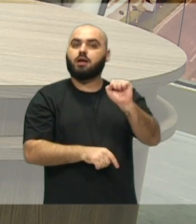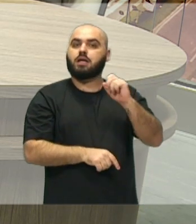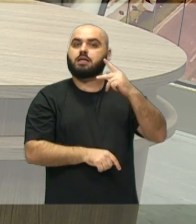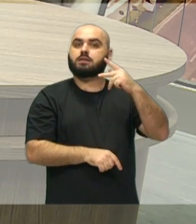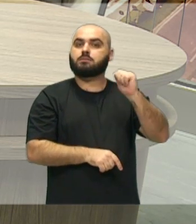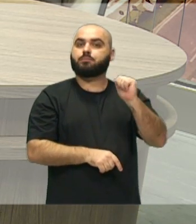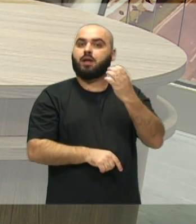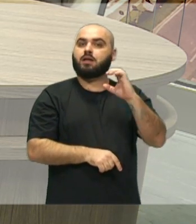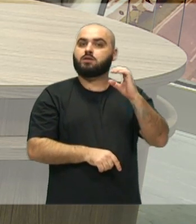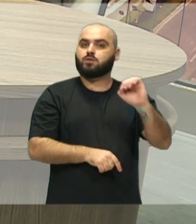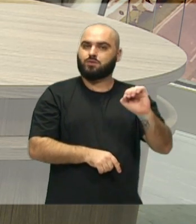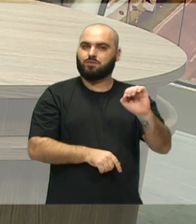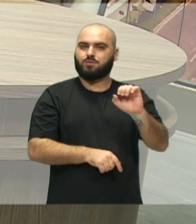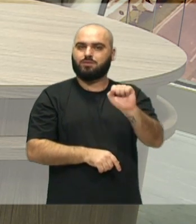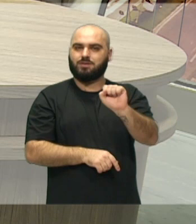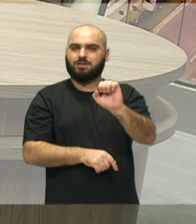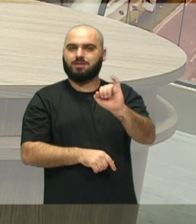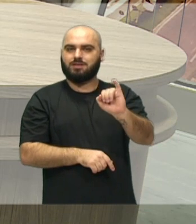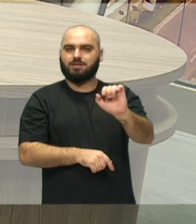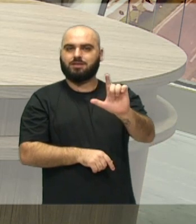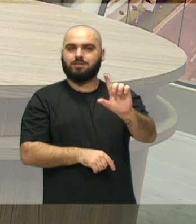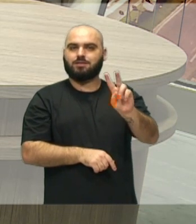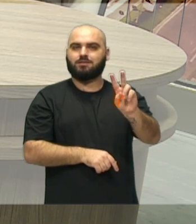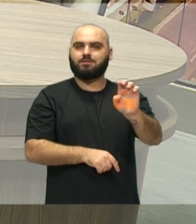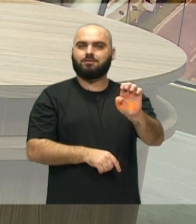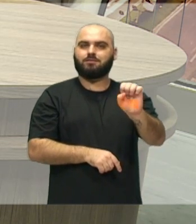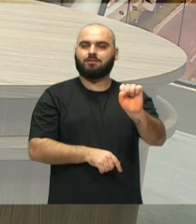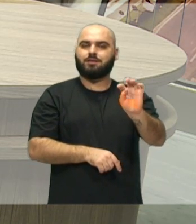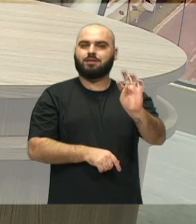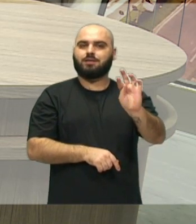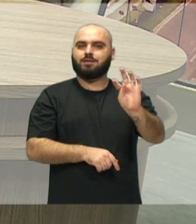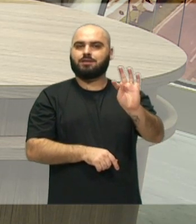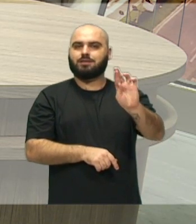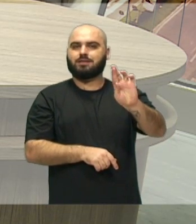têm, ou antigamente se tinha essa